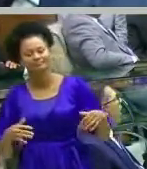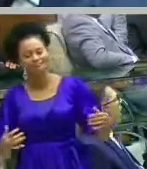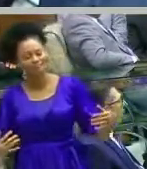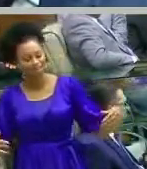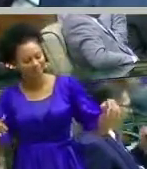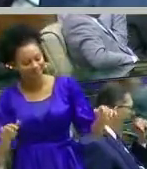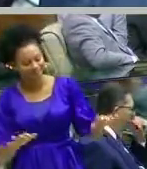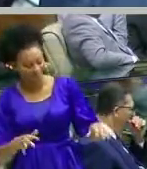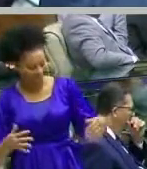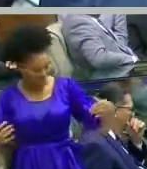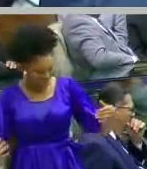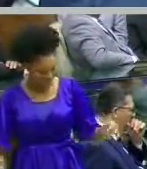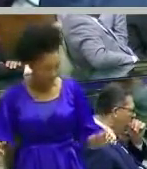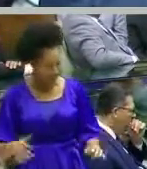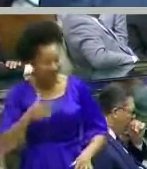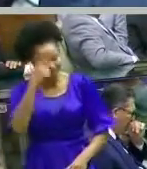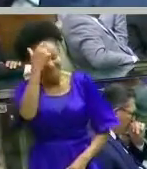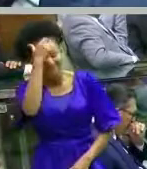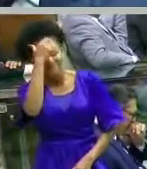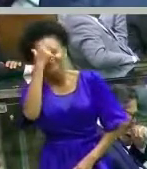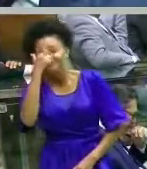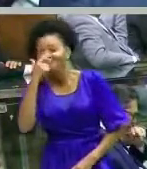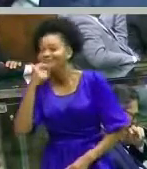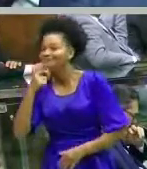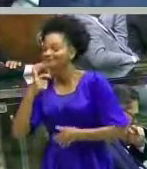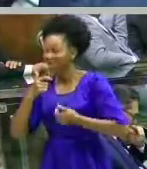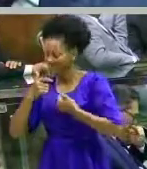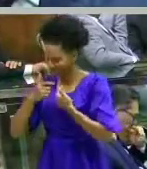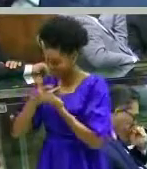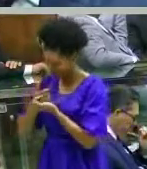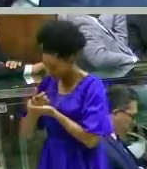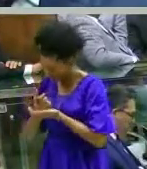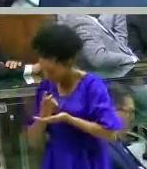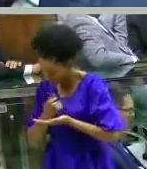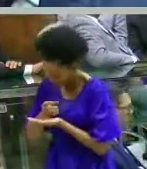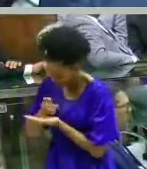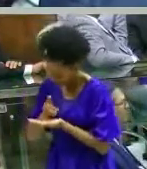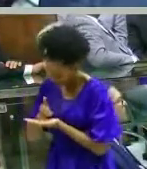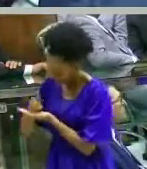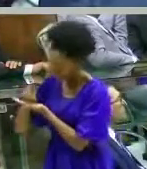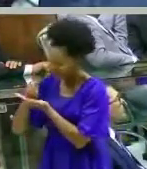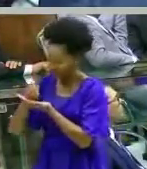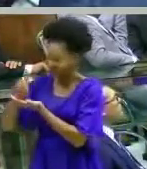Eu sou o Senhor, o teu